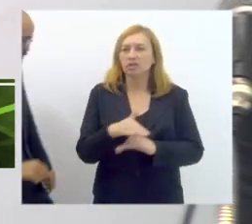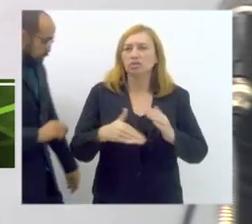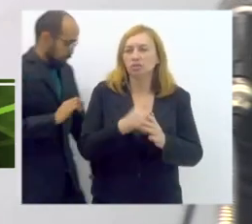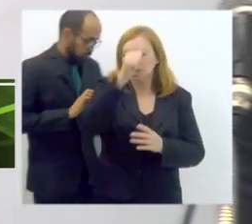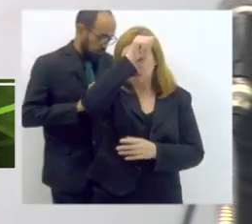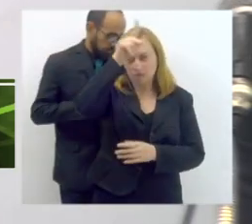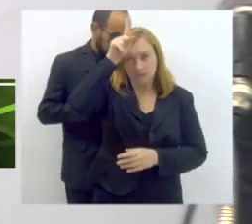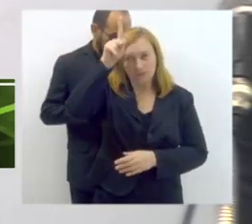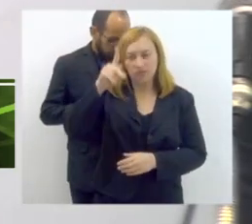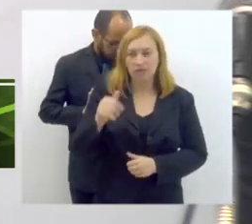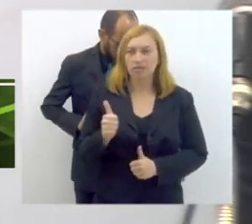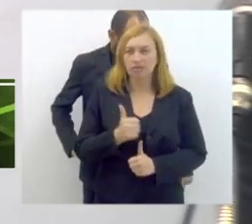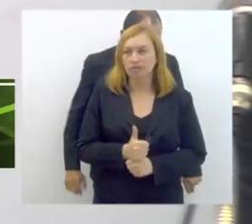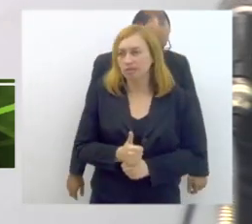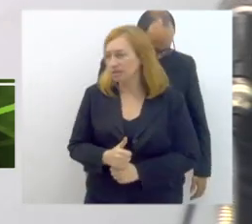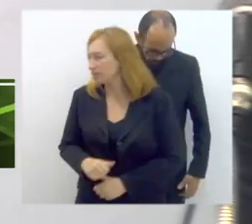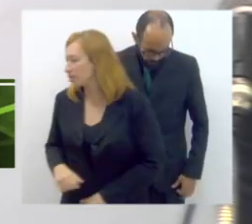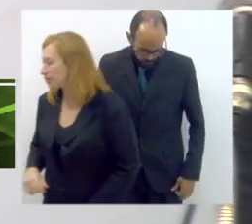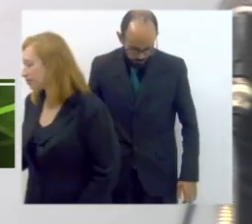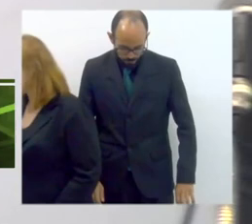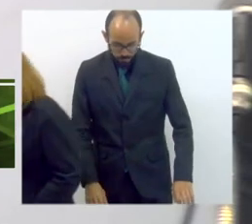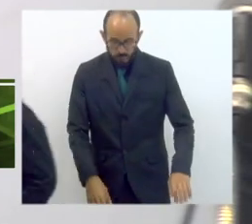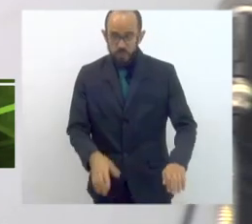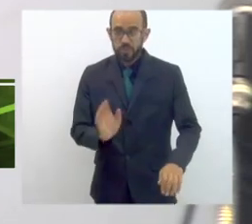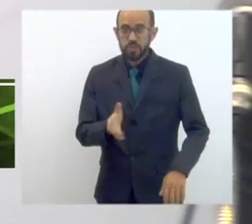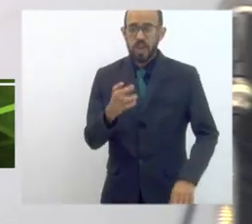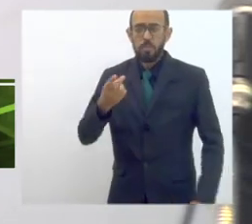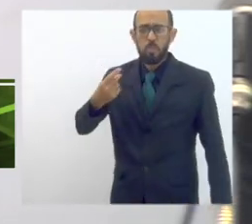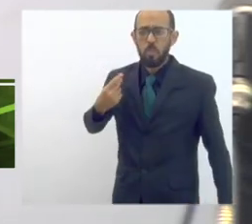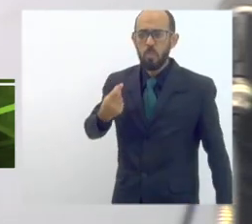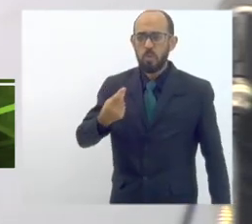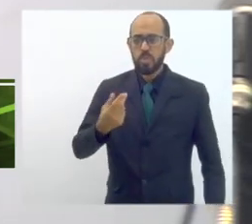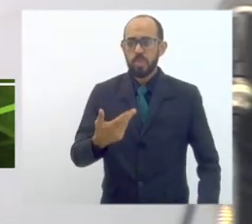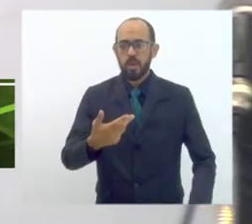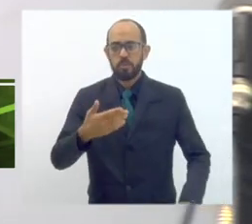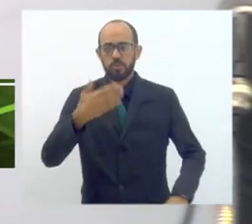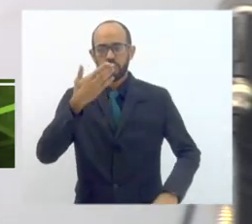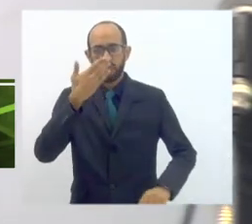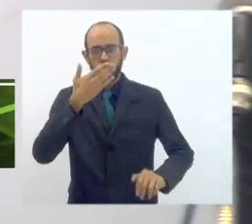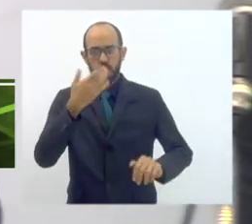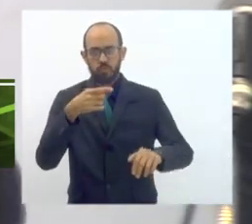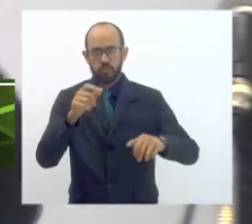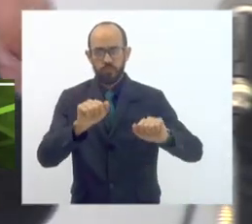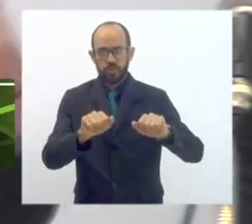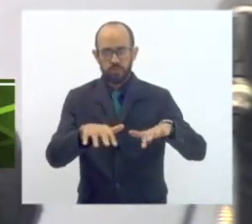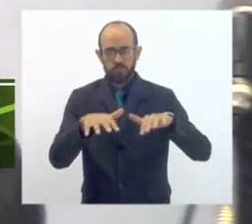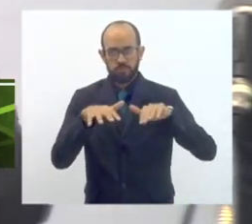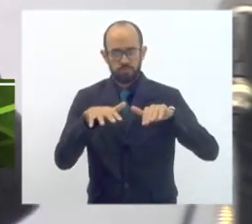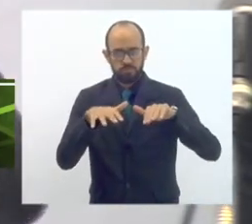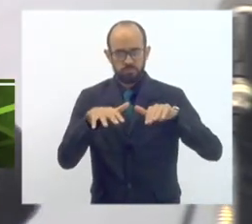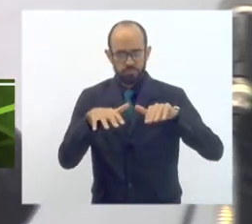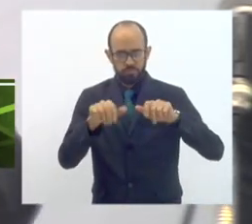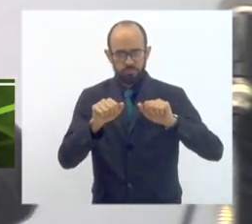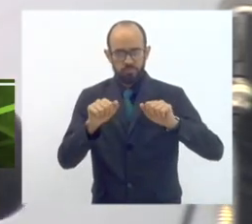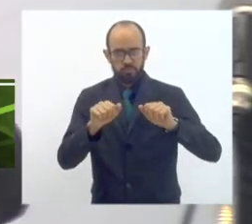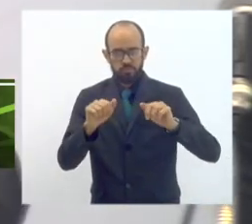e todos os prefeitos. É muito bom, fazia tempo que a gente não via na agenda, de uma agenda da saúde, que não